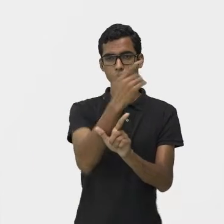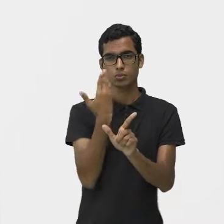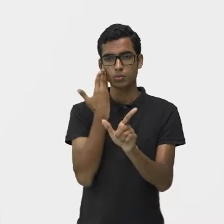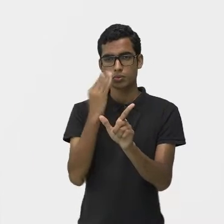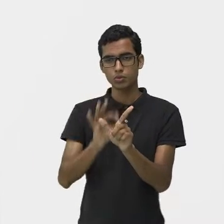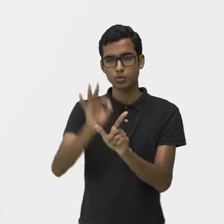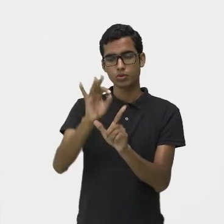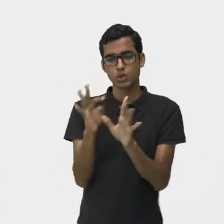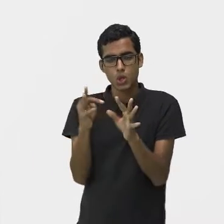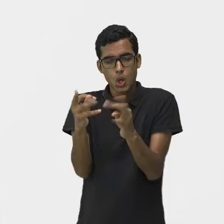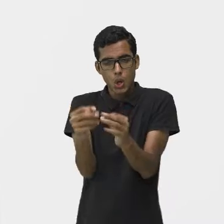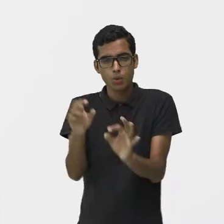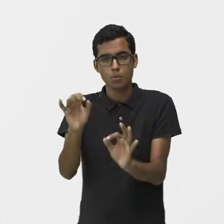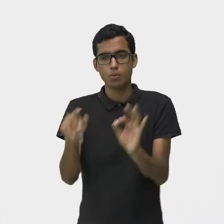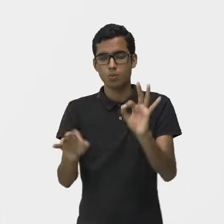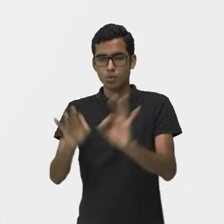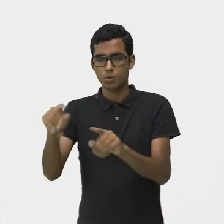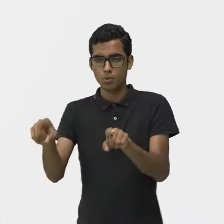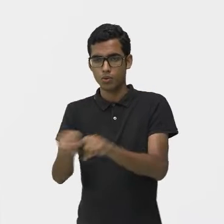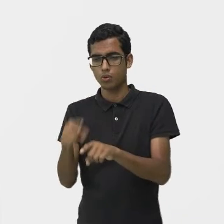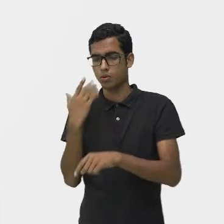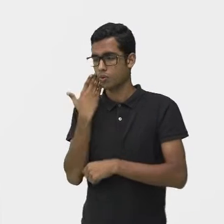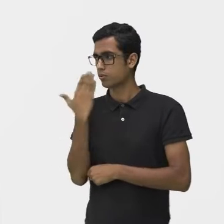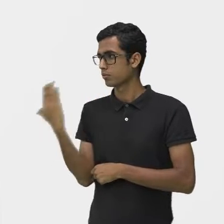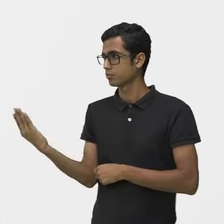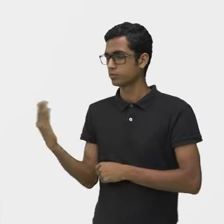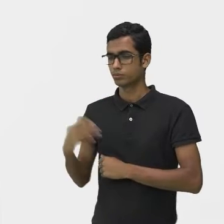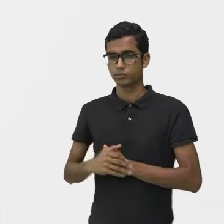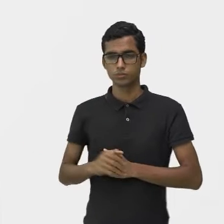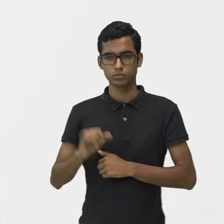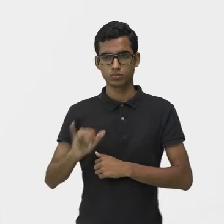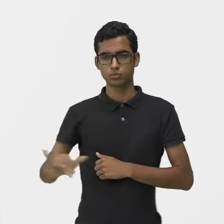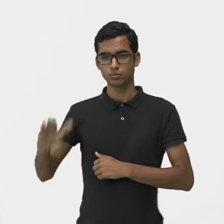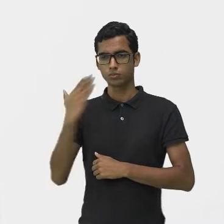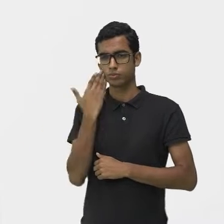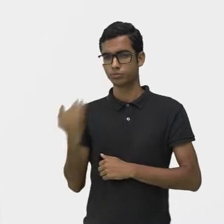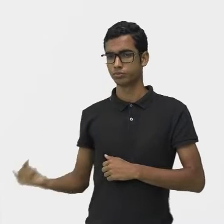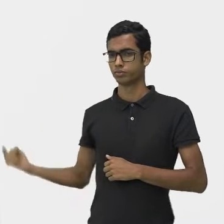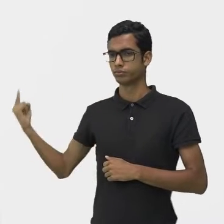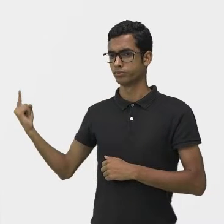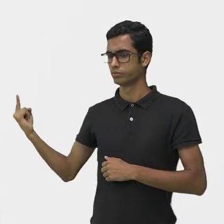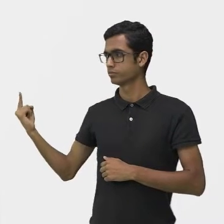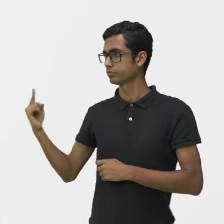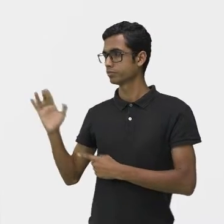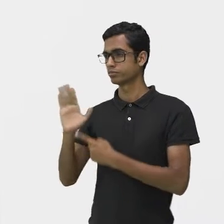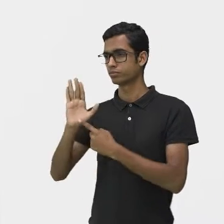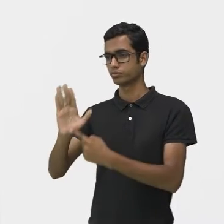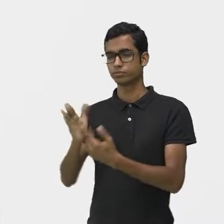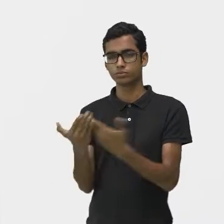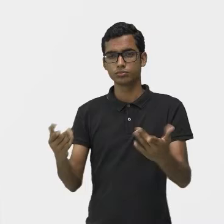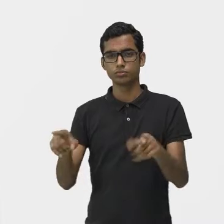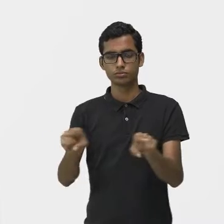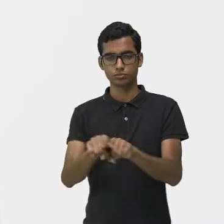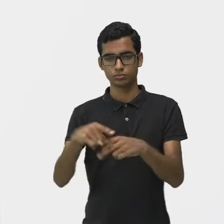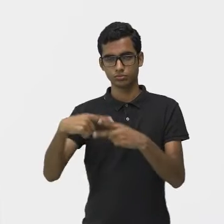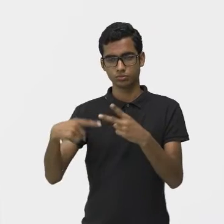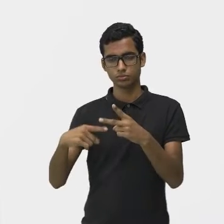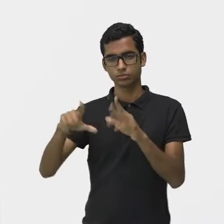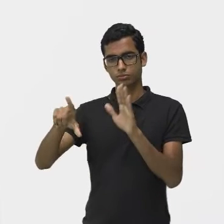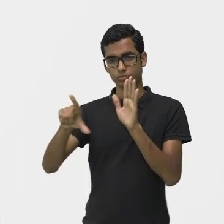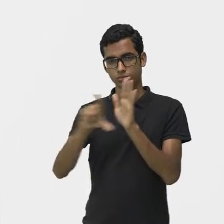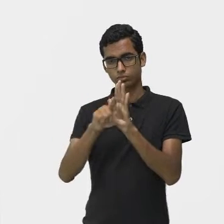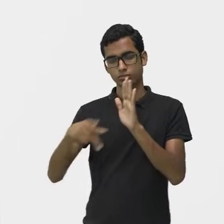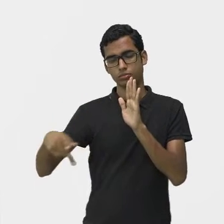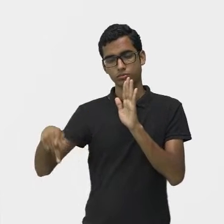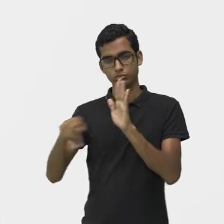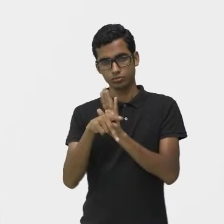todos estão no mesmo plano. Nós temos aí uma imagem exatamente mostrando essas duas leis da